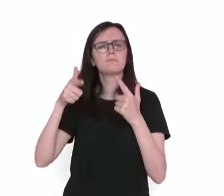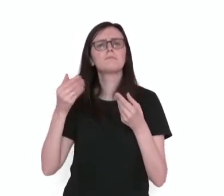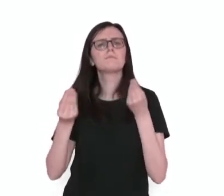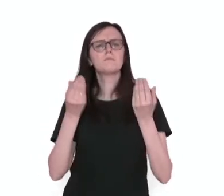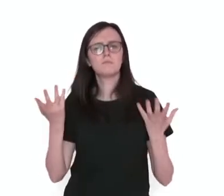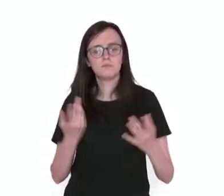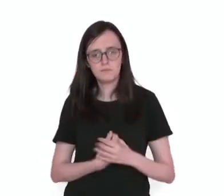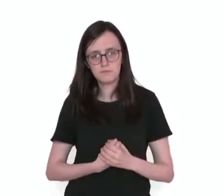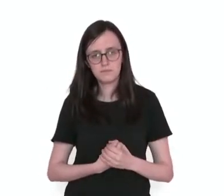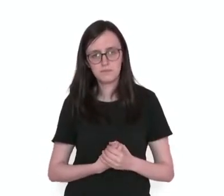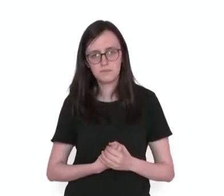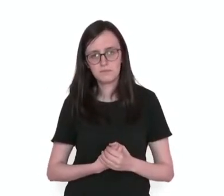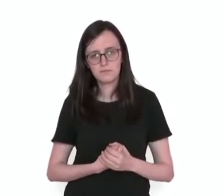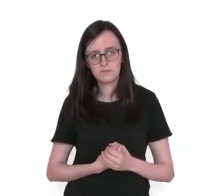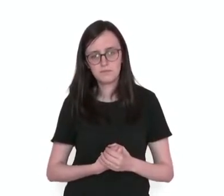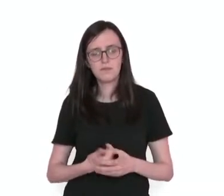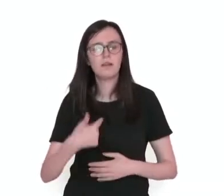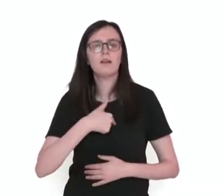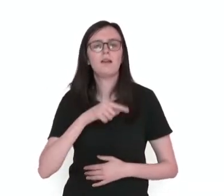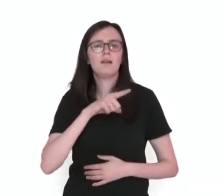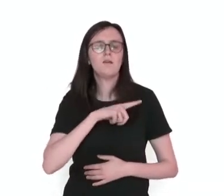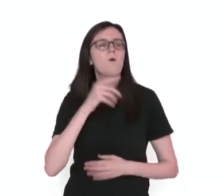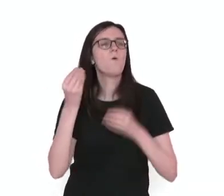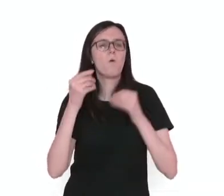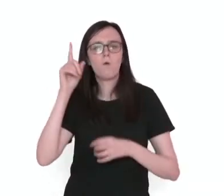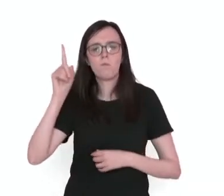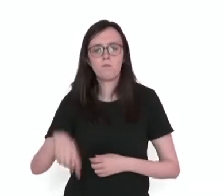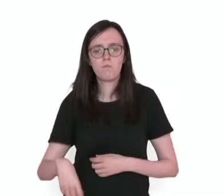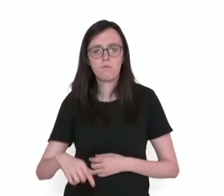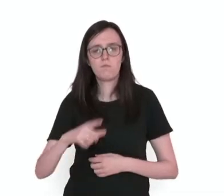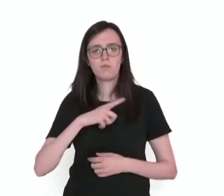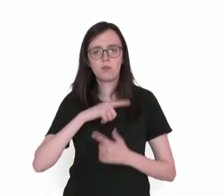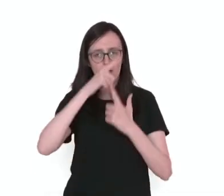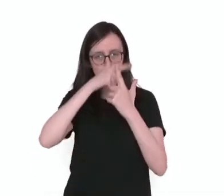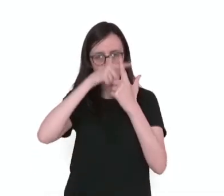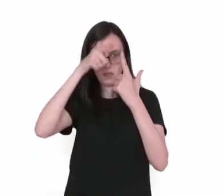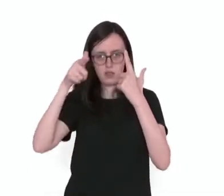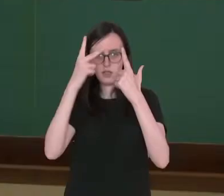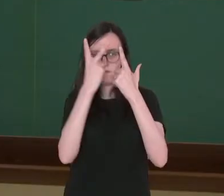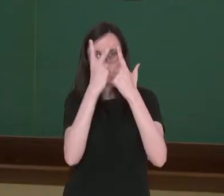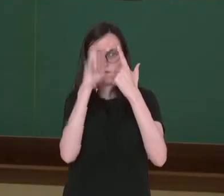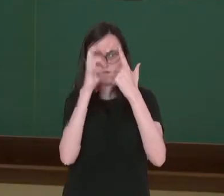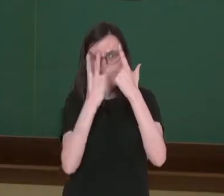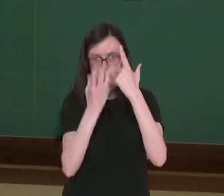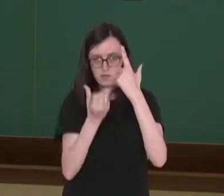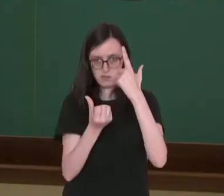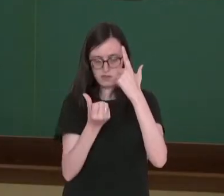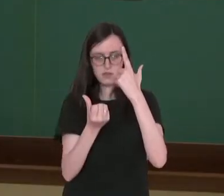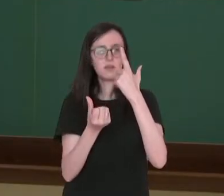maneira. Eu tiro a raiz da fração 25/36, eu distribuo